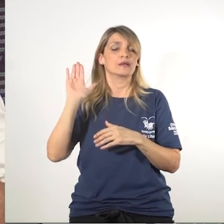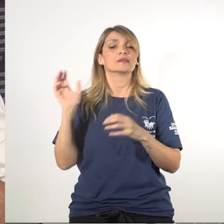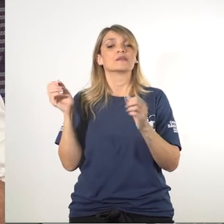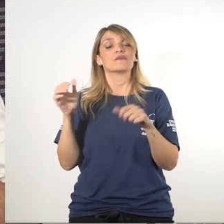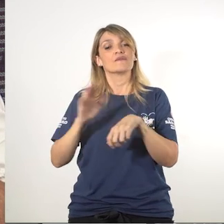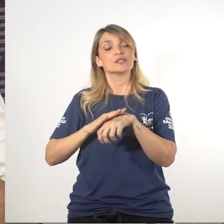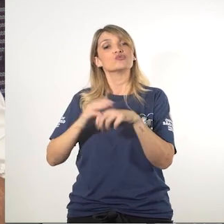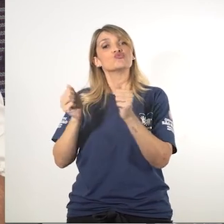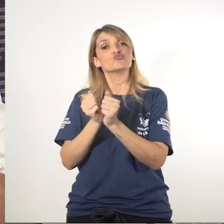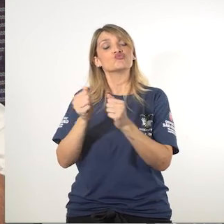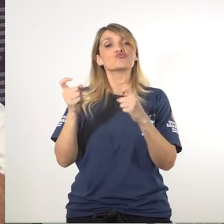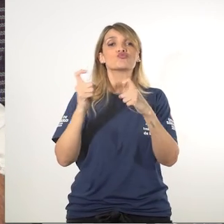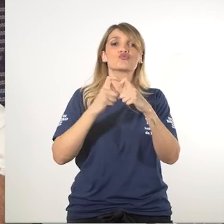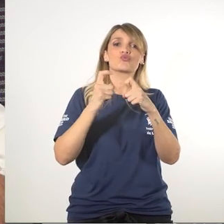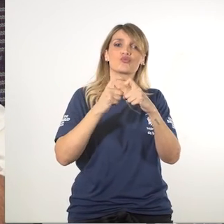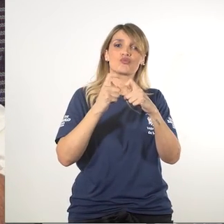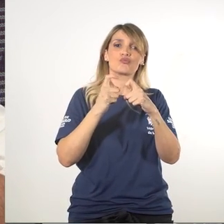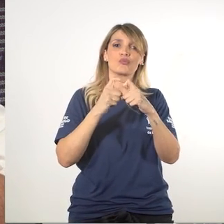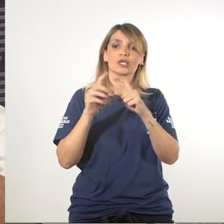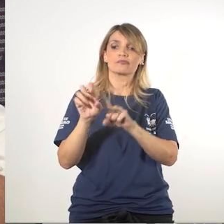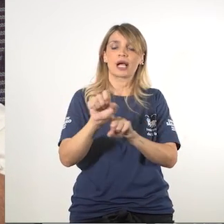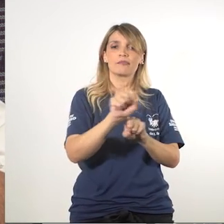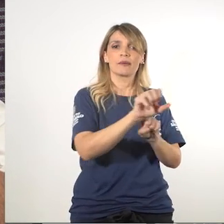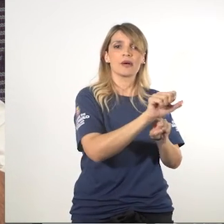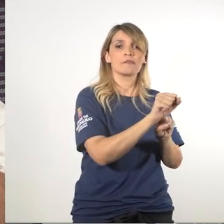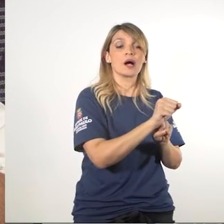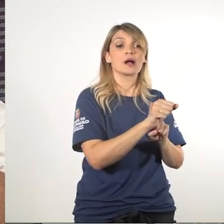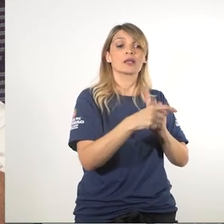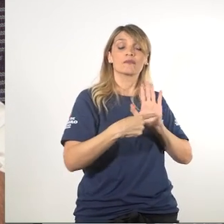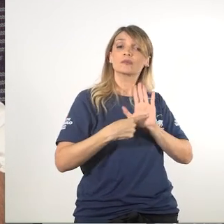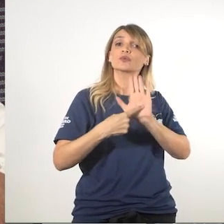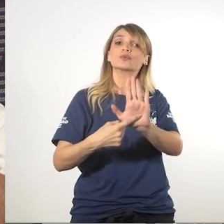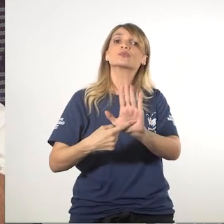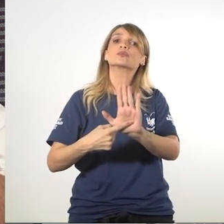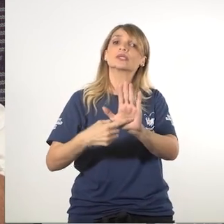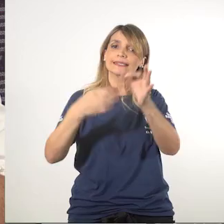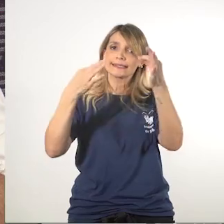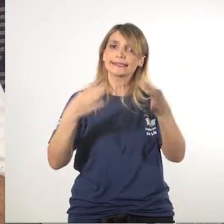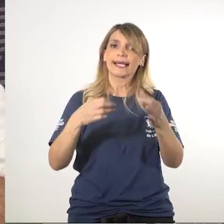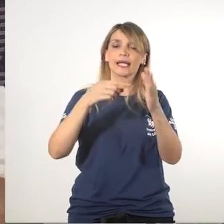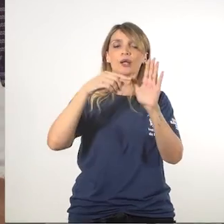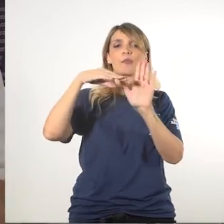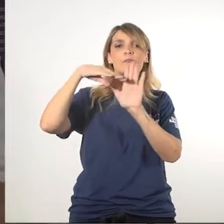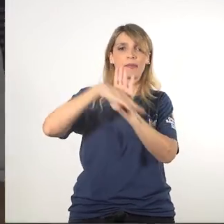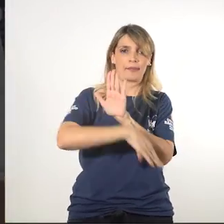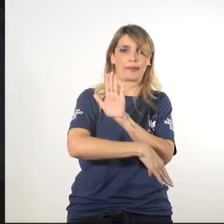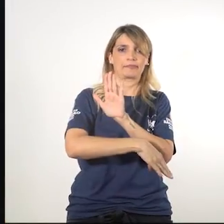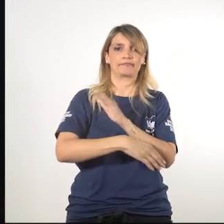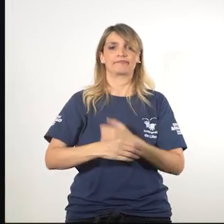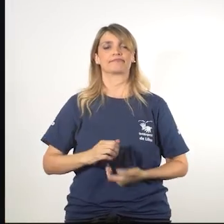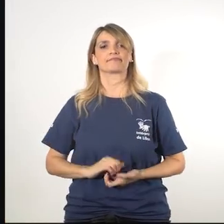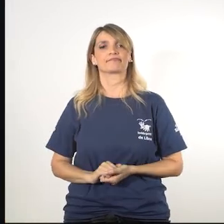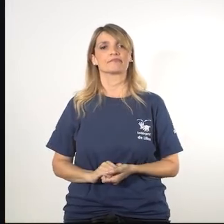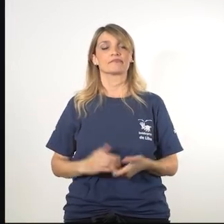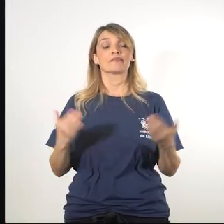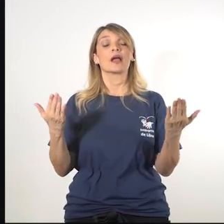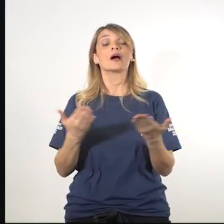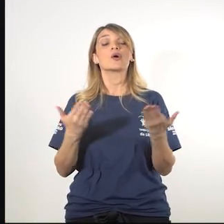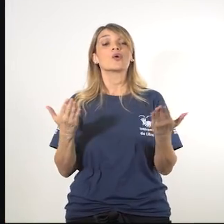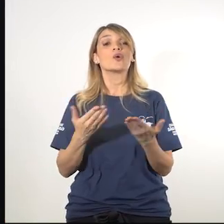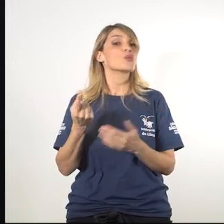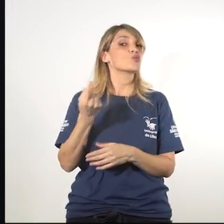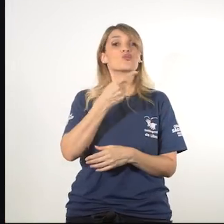Croda, acho que ela sim será determinante em apontar seguramente essa queda. E agora aqui